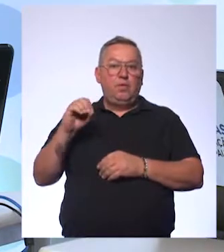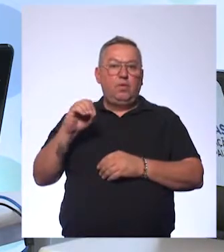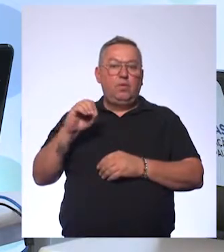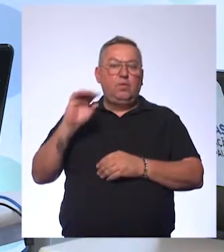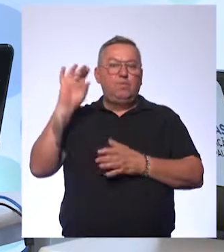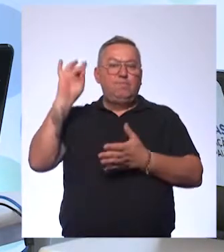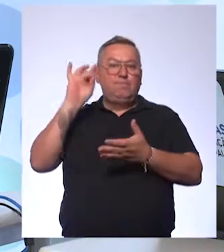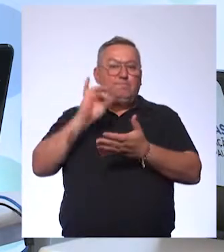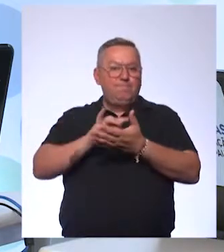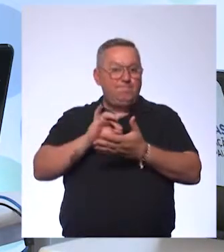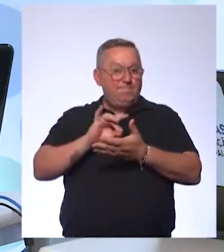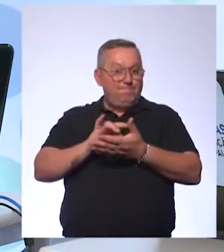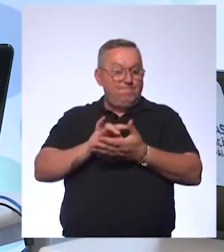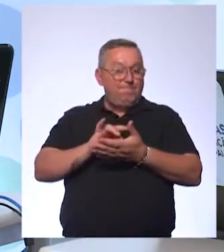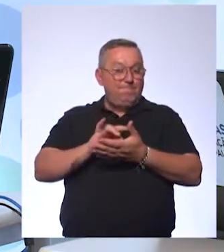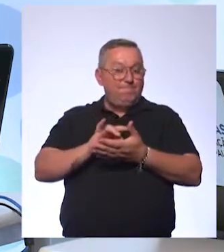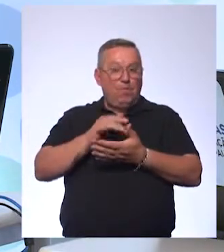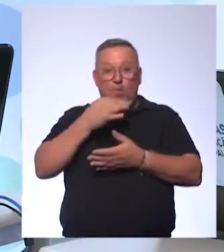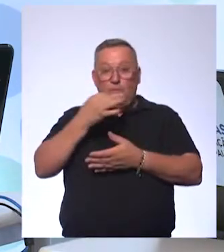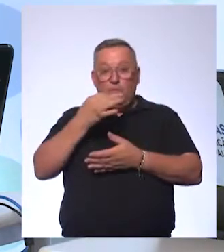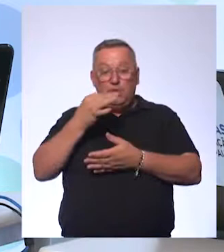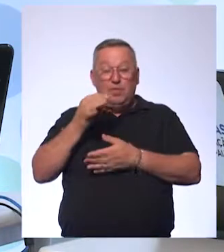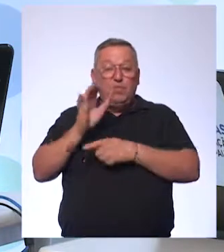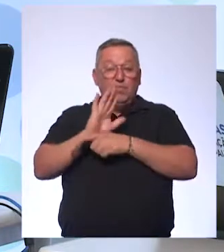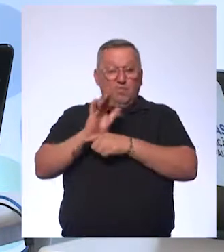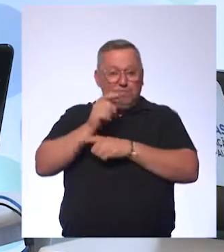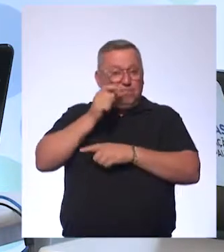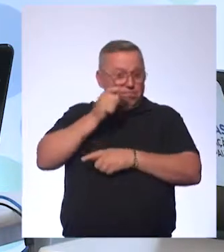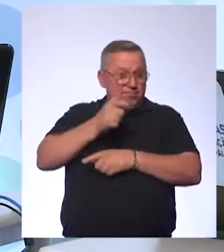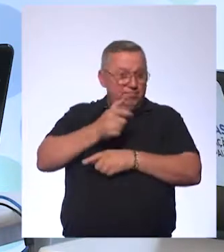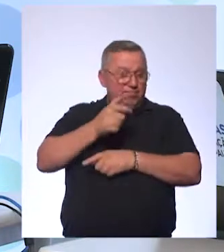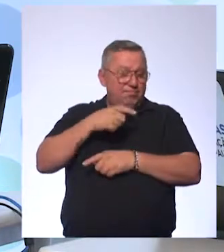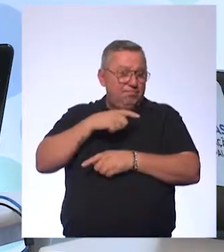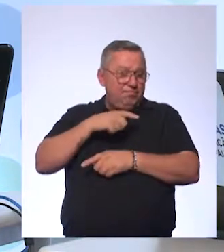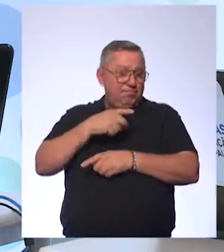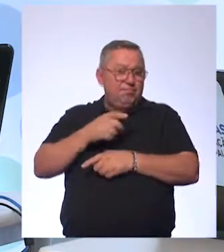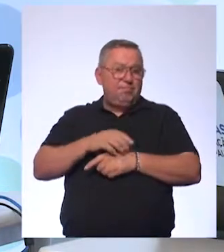relatos verídicos. Opinião, o filme é interessante.